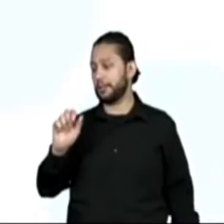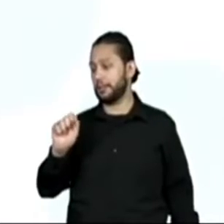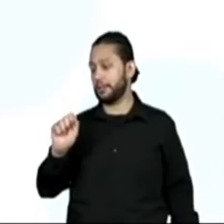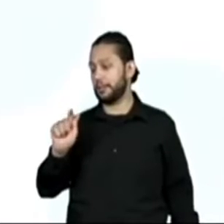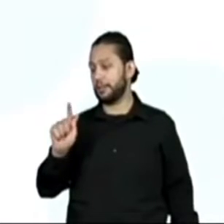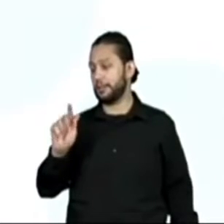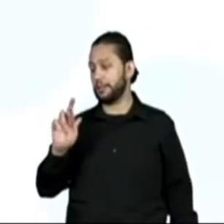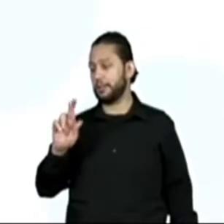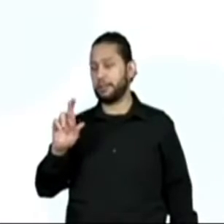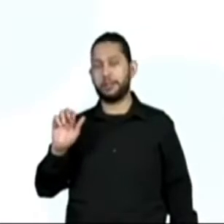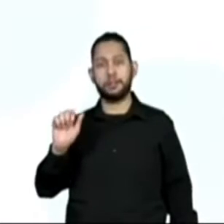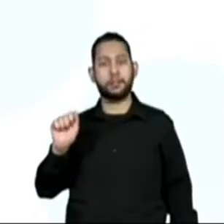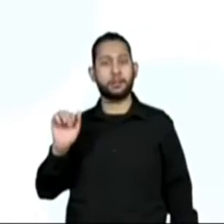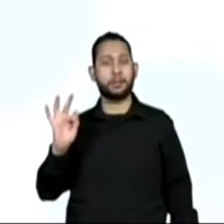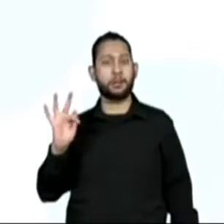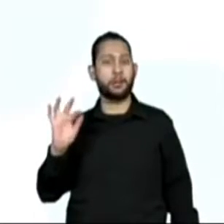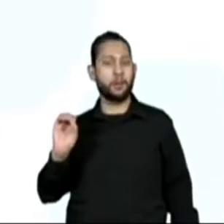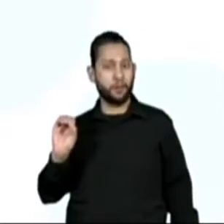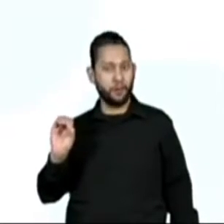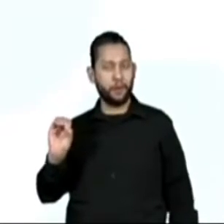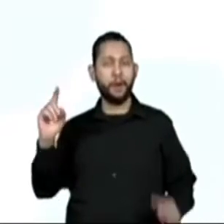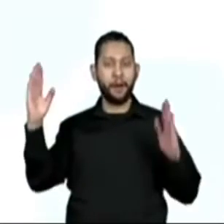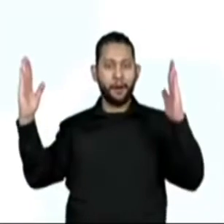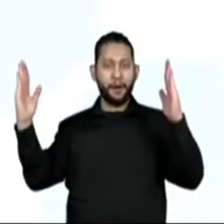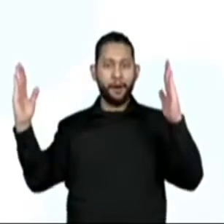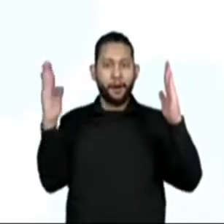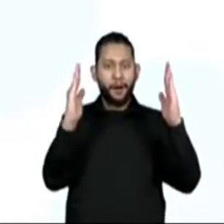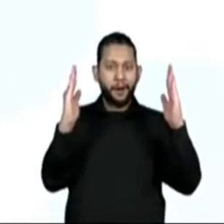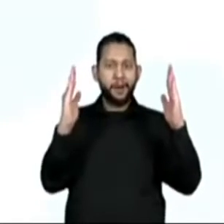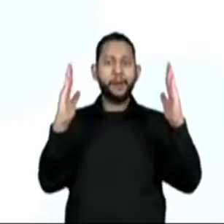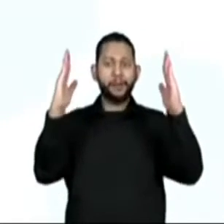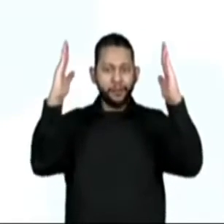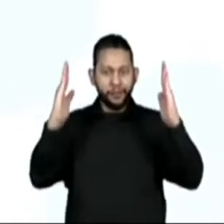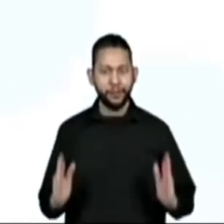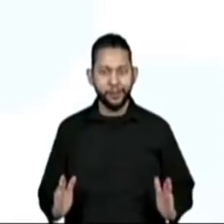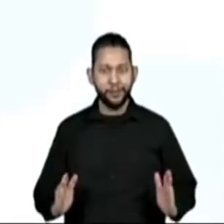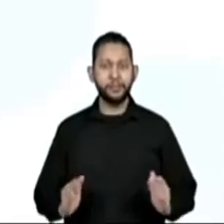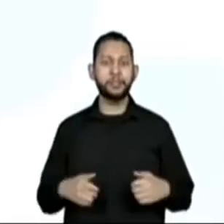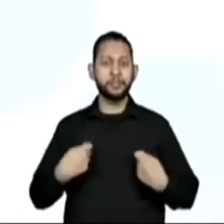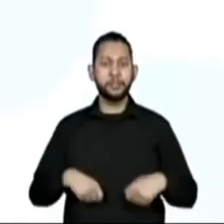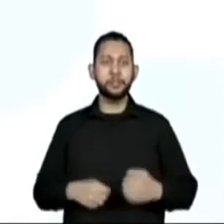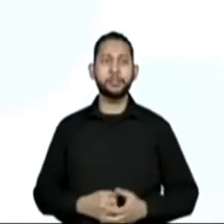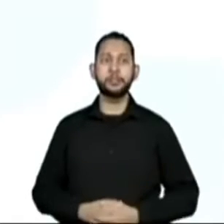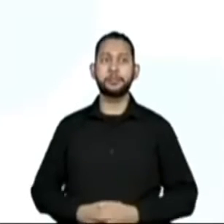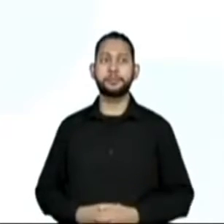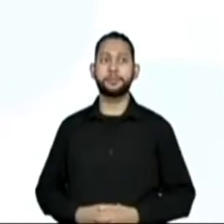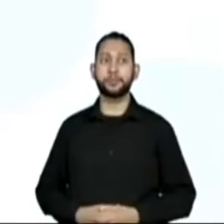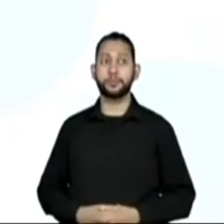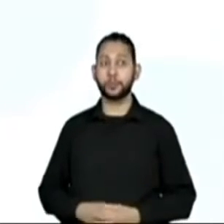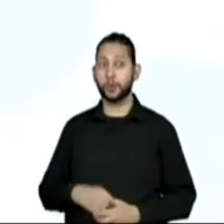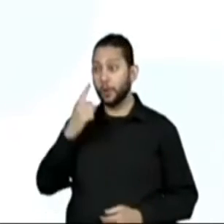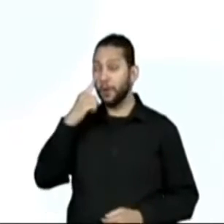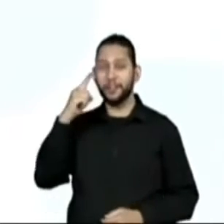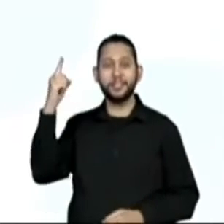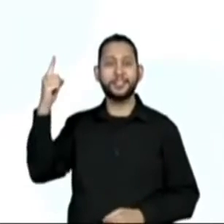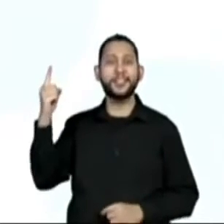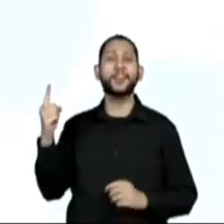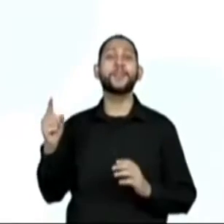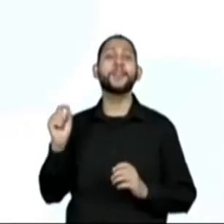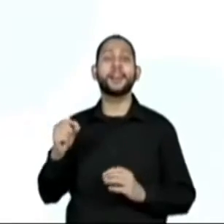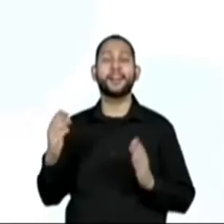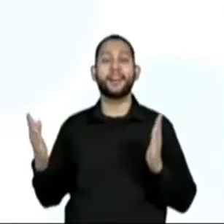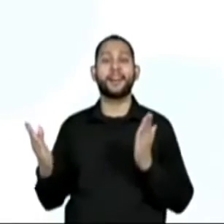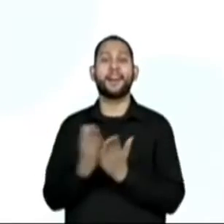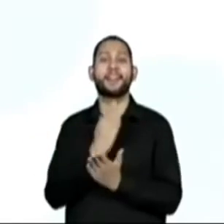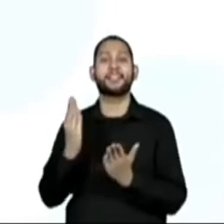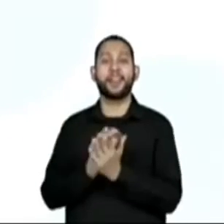colado aqui na nossa margem. Nós precisamos dar um parágrafo, ó. Eu vou até fazer aqui, ó. Isso aqui é a margem da